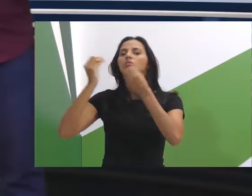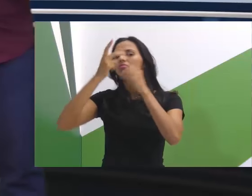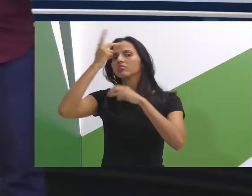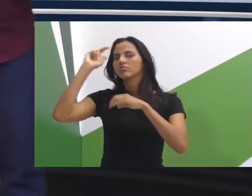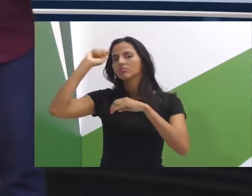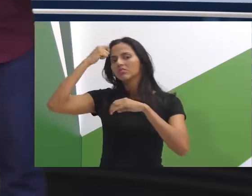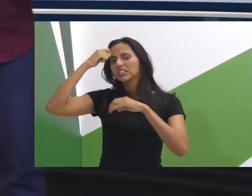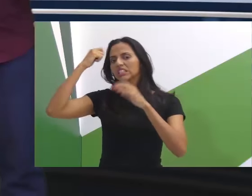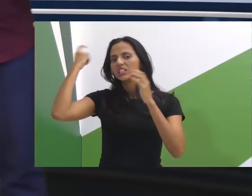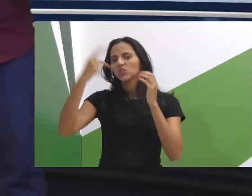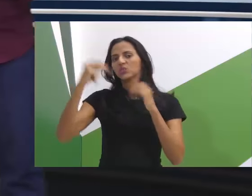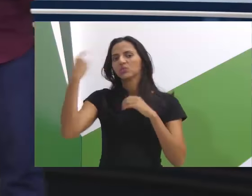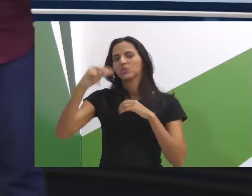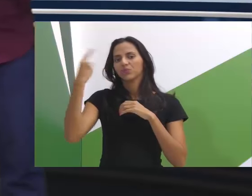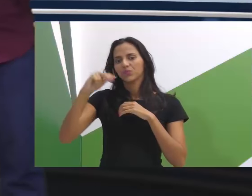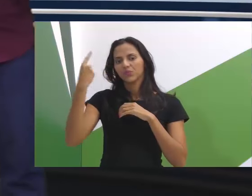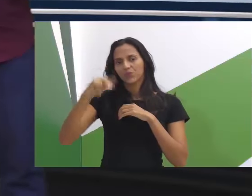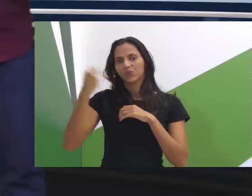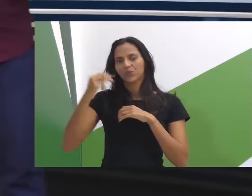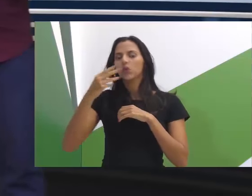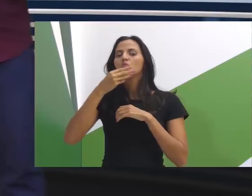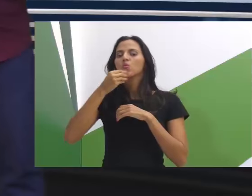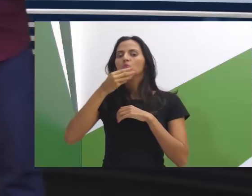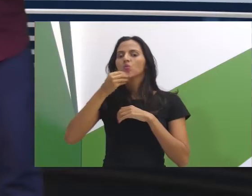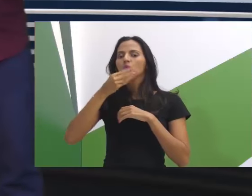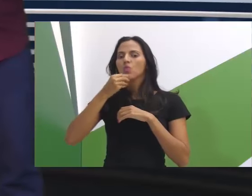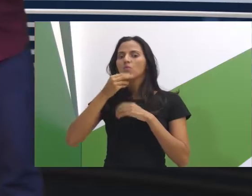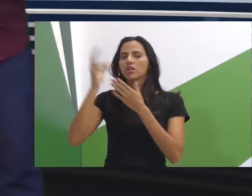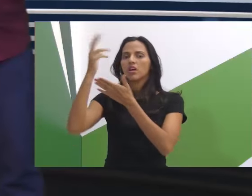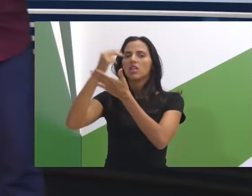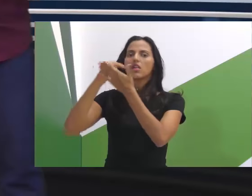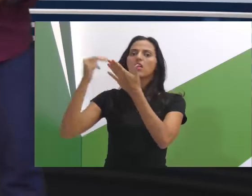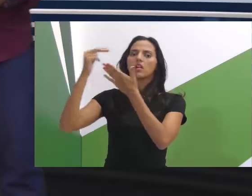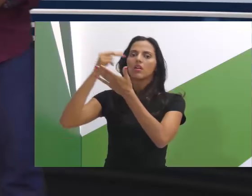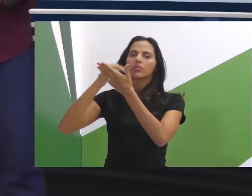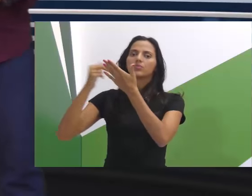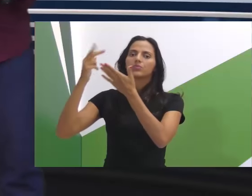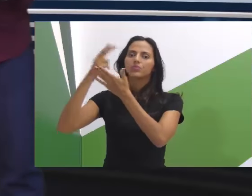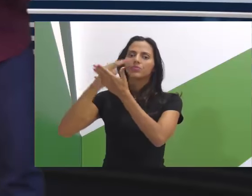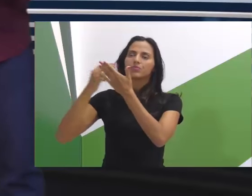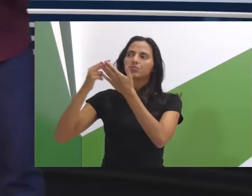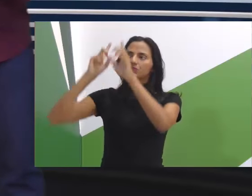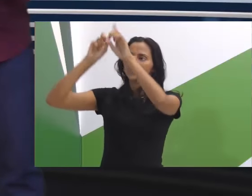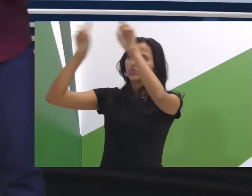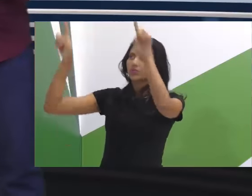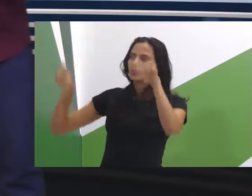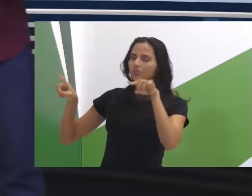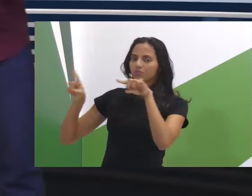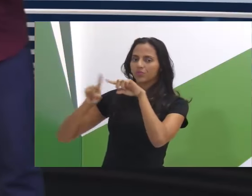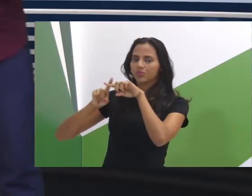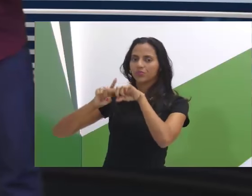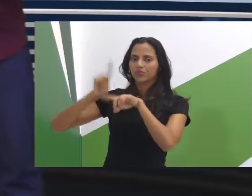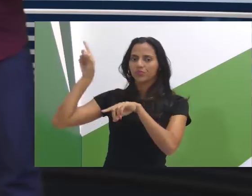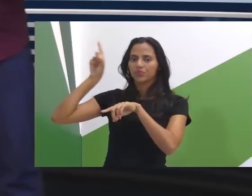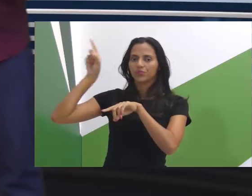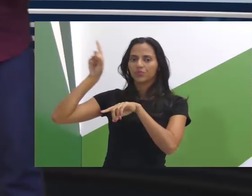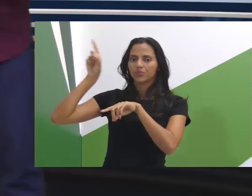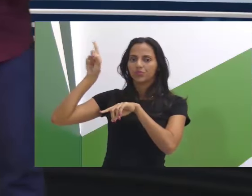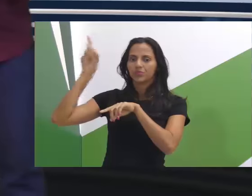Debré é o seguinte, é um pintor que veio com a missão artística francesa, contratado por Dom João,